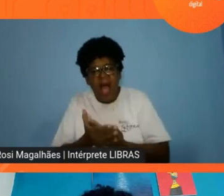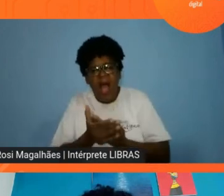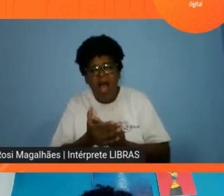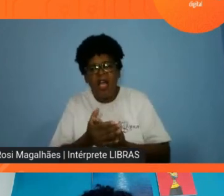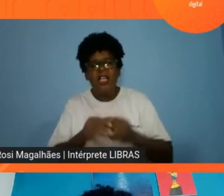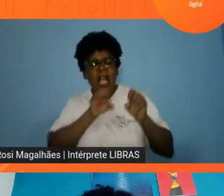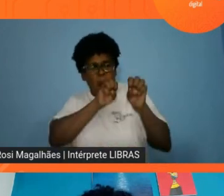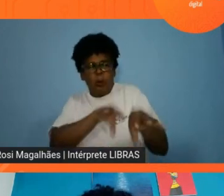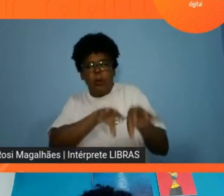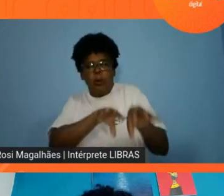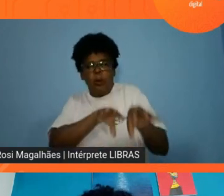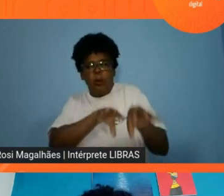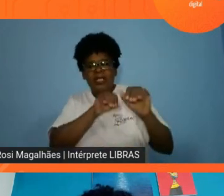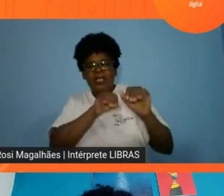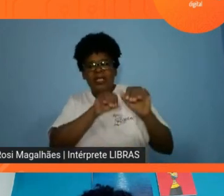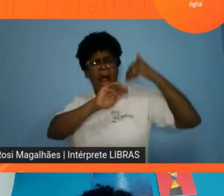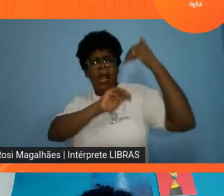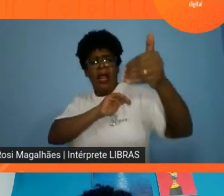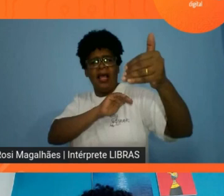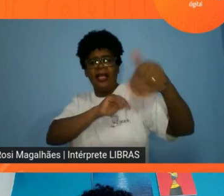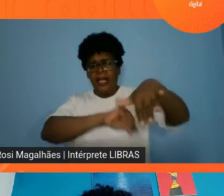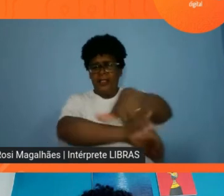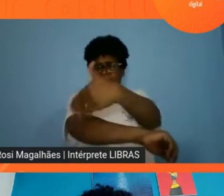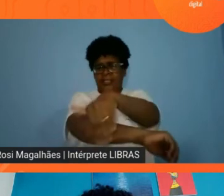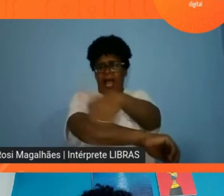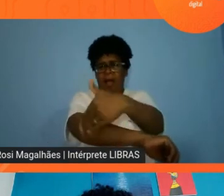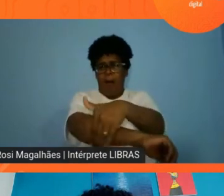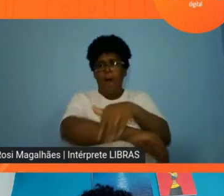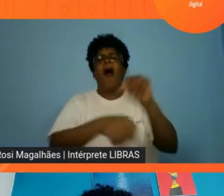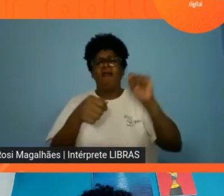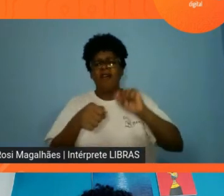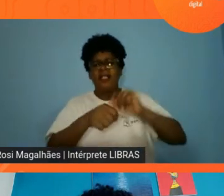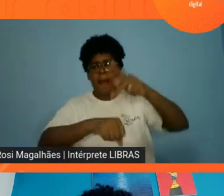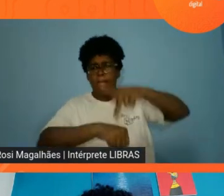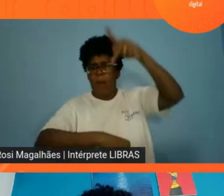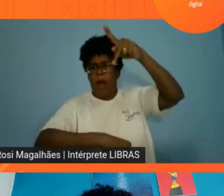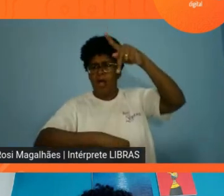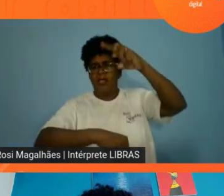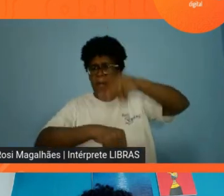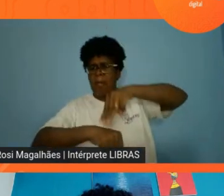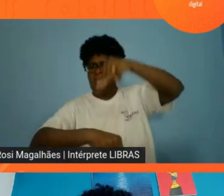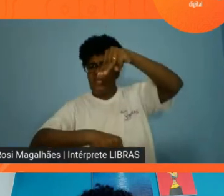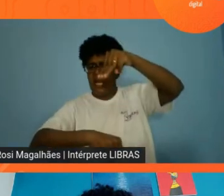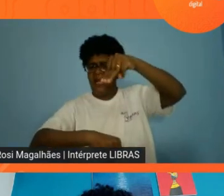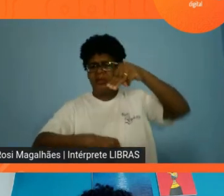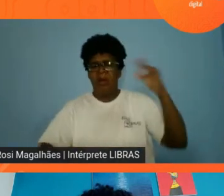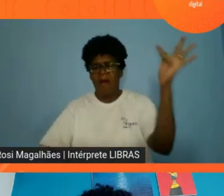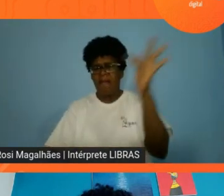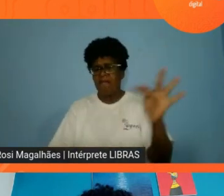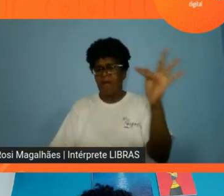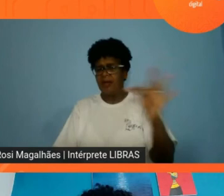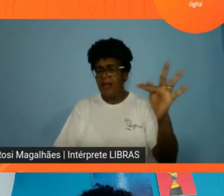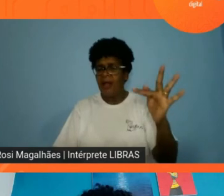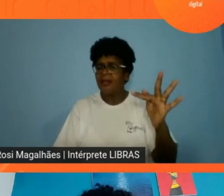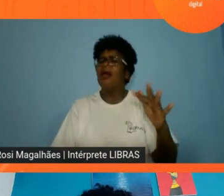da rua, sabe? Fazer graduação, pós, mestrado e tudo, mas a gente também tem que saber